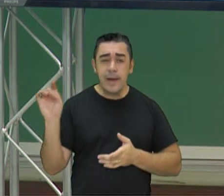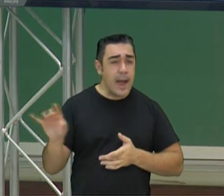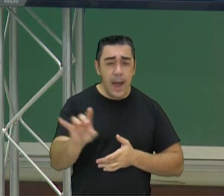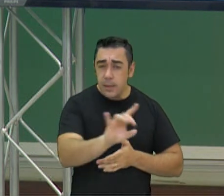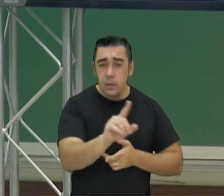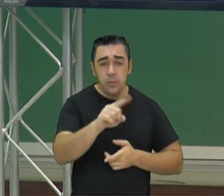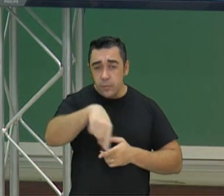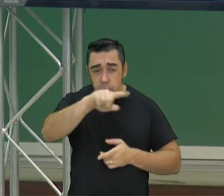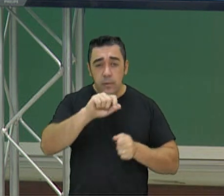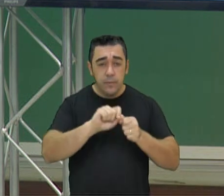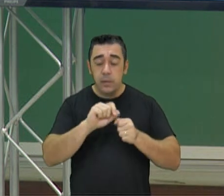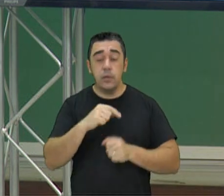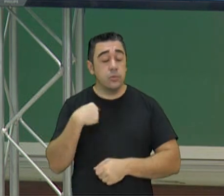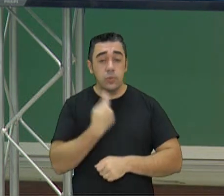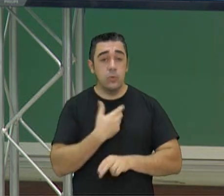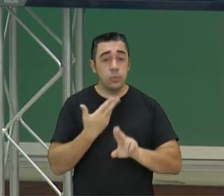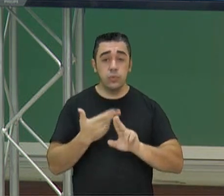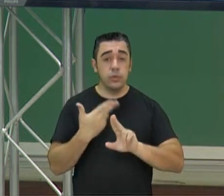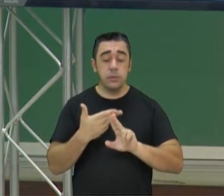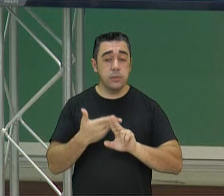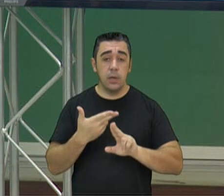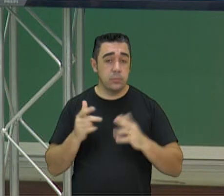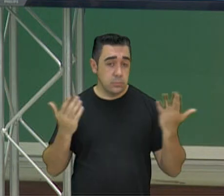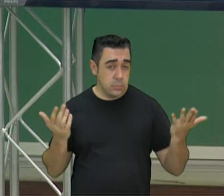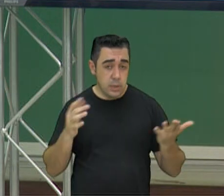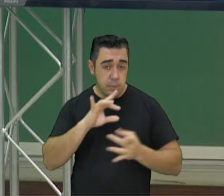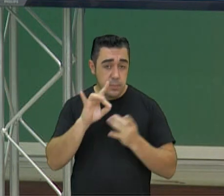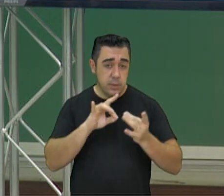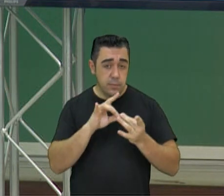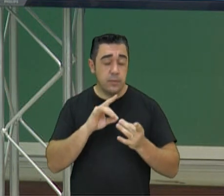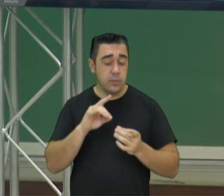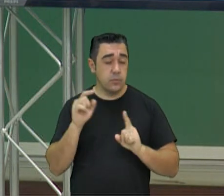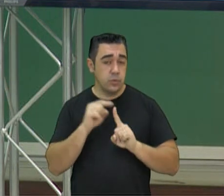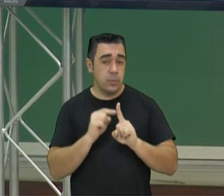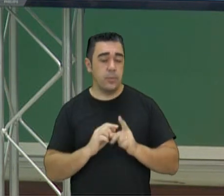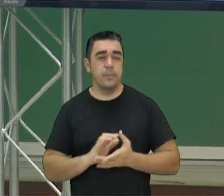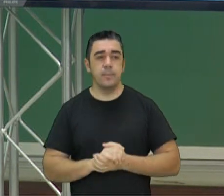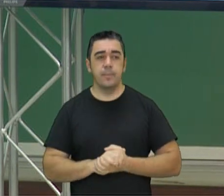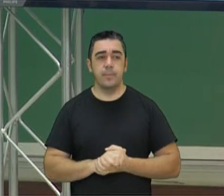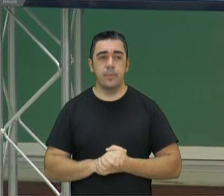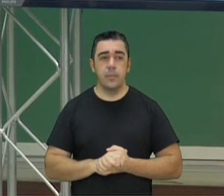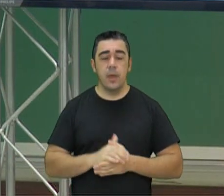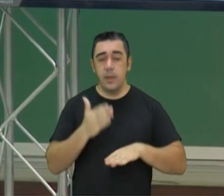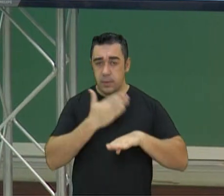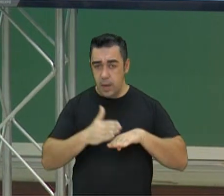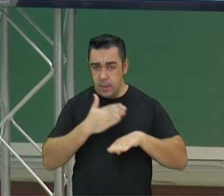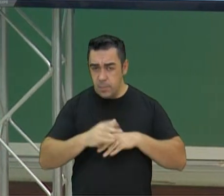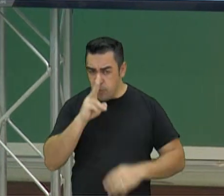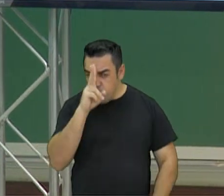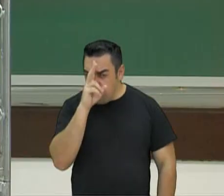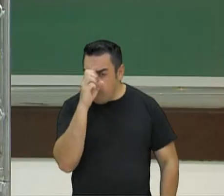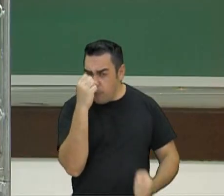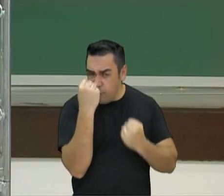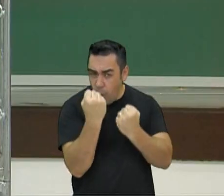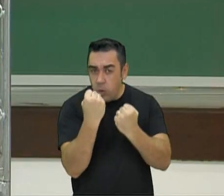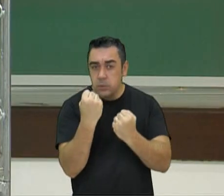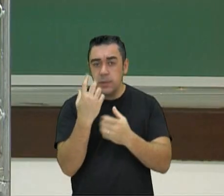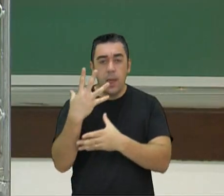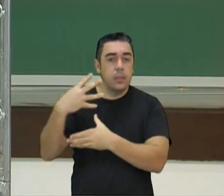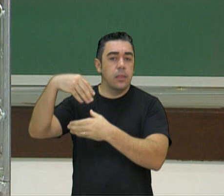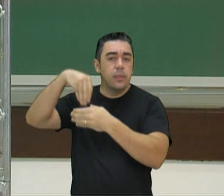exercício físico, a gente acaba utilizando de uma forma de respirar. Então, em treinamentos de força, são aqueles treinos feitos